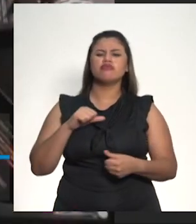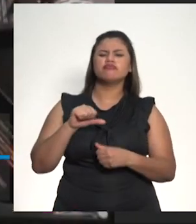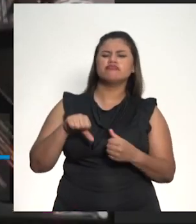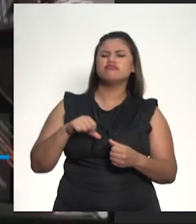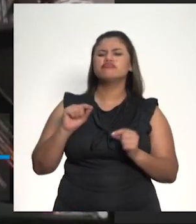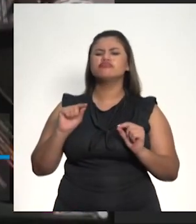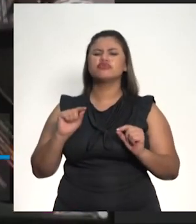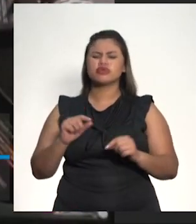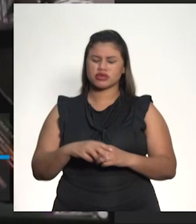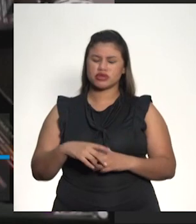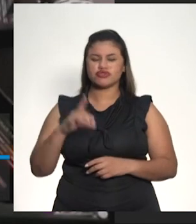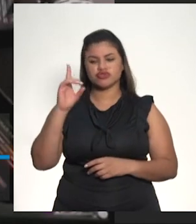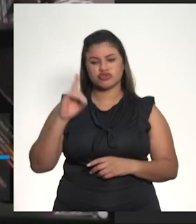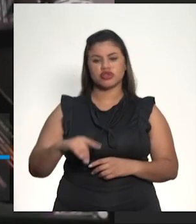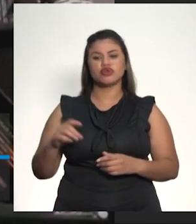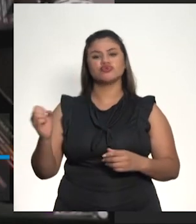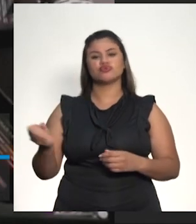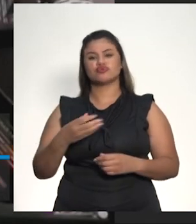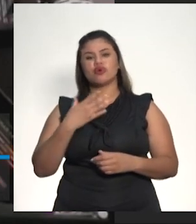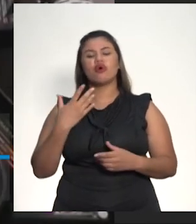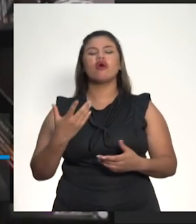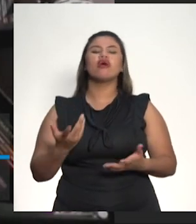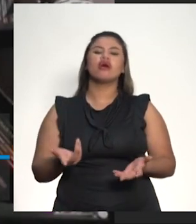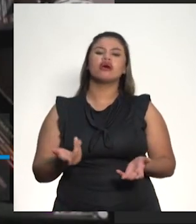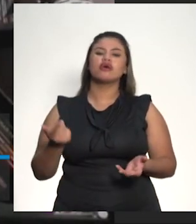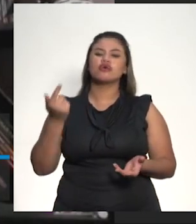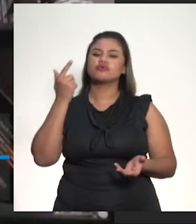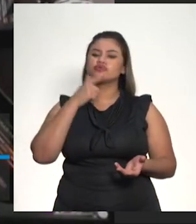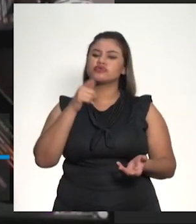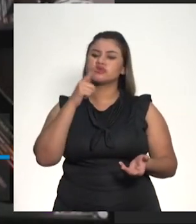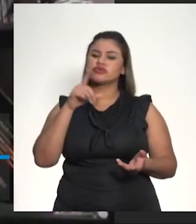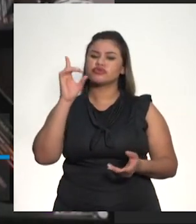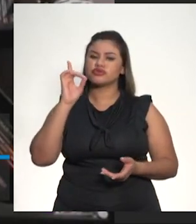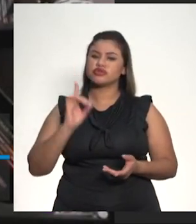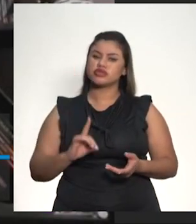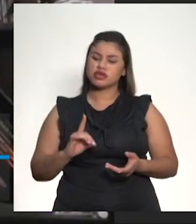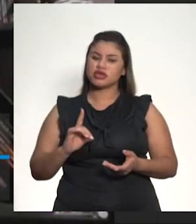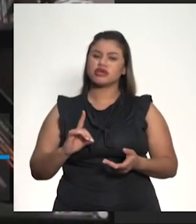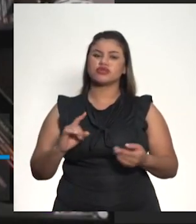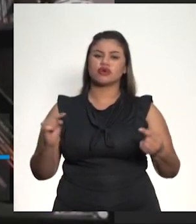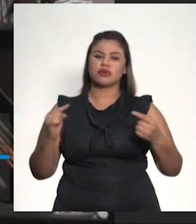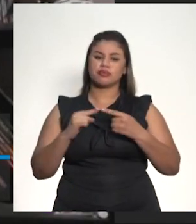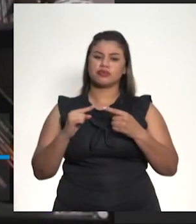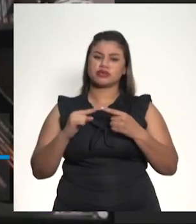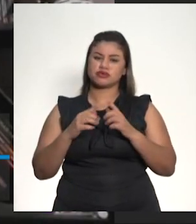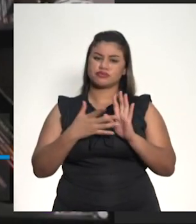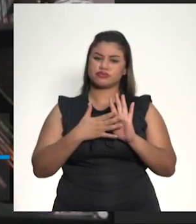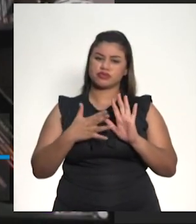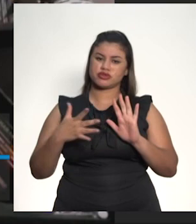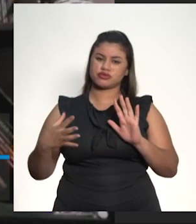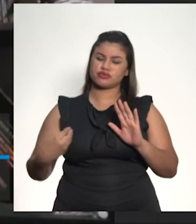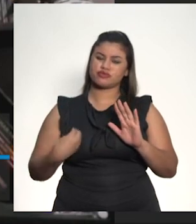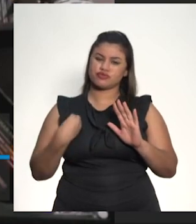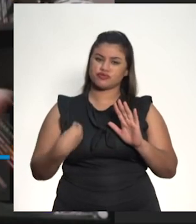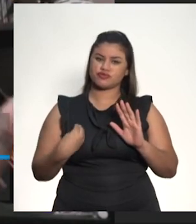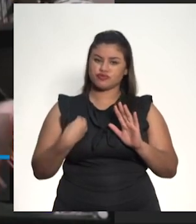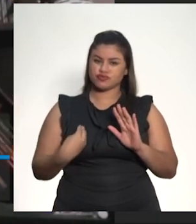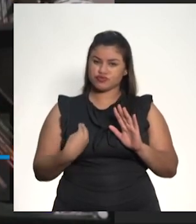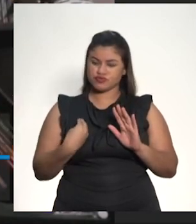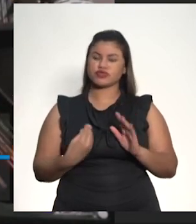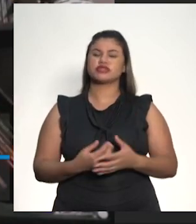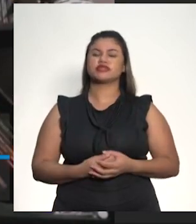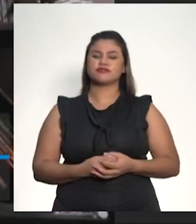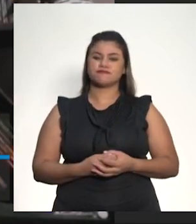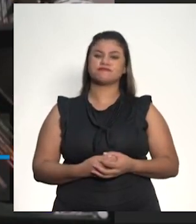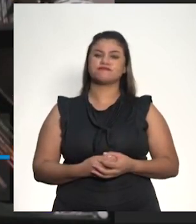Atualizar os nossos direitos, né? Garantir que os nossos direitos tenham a ver com o momento em que a gente está vivendo, né? Que a gente